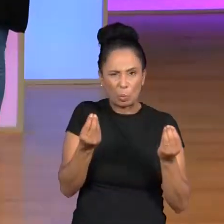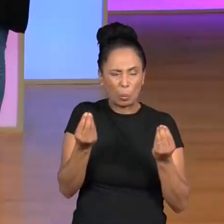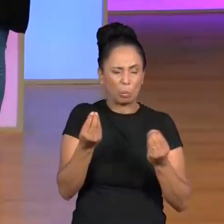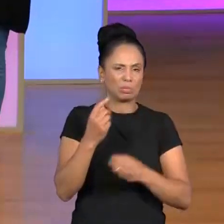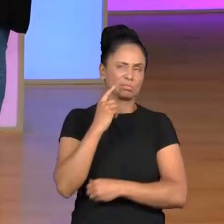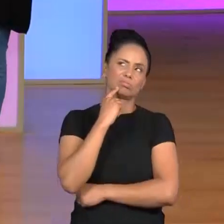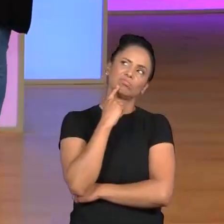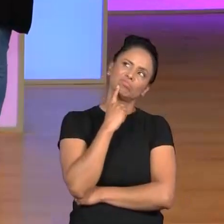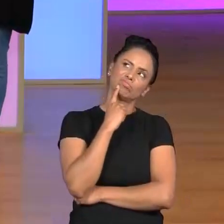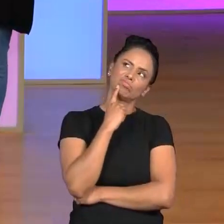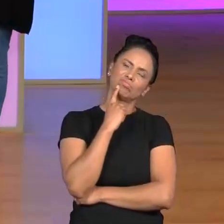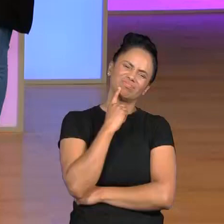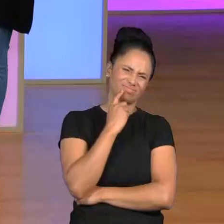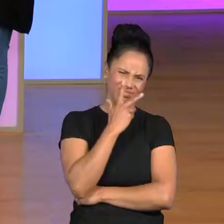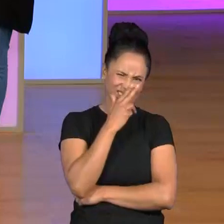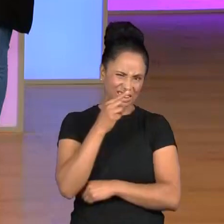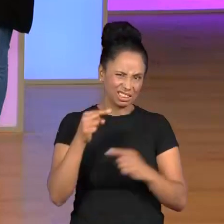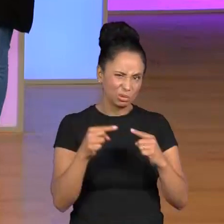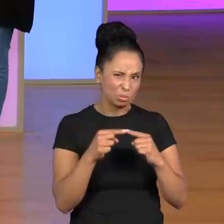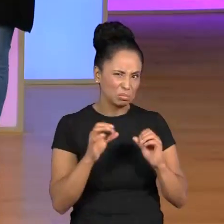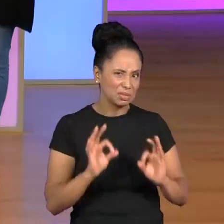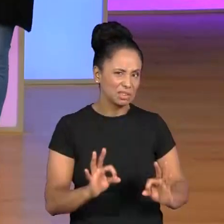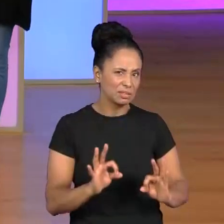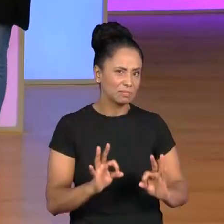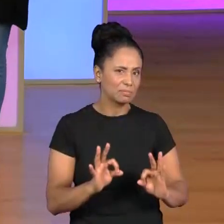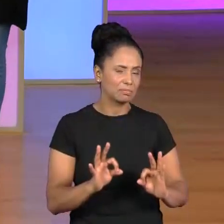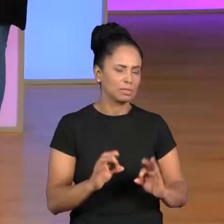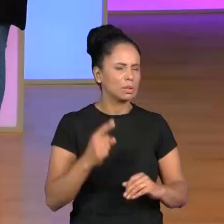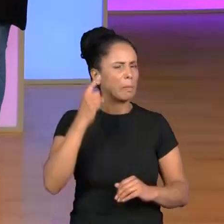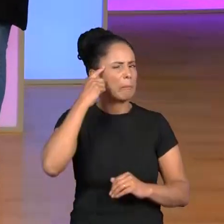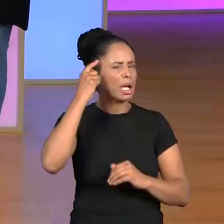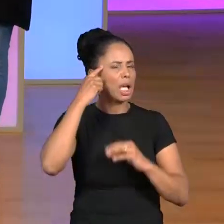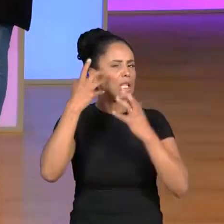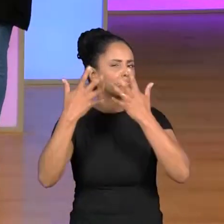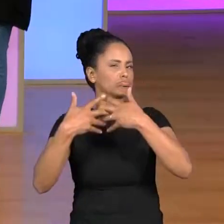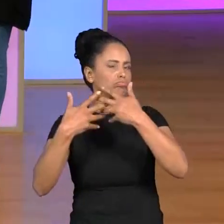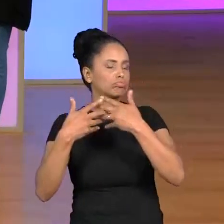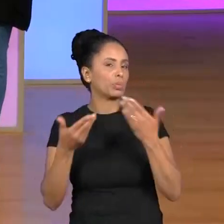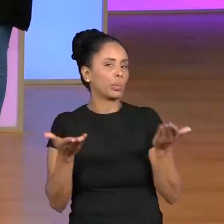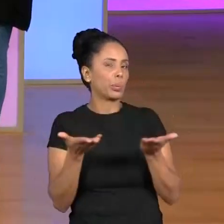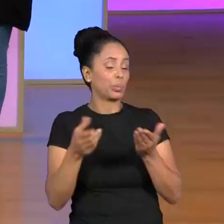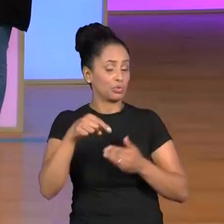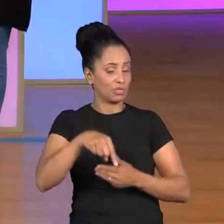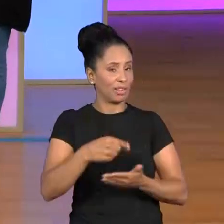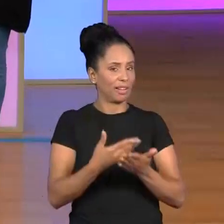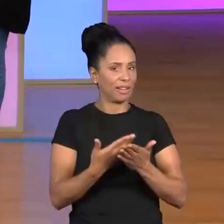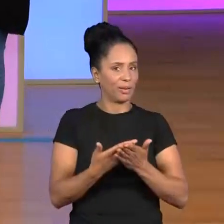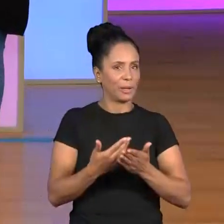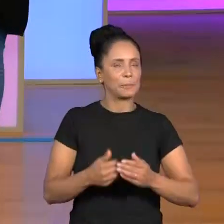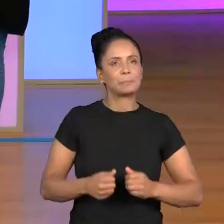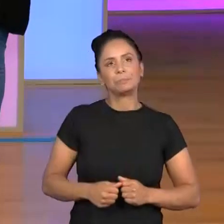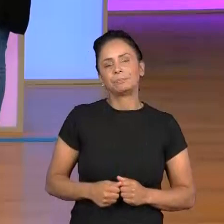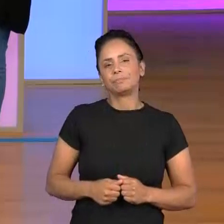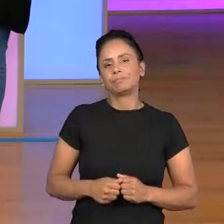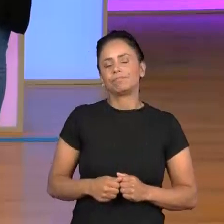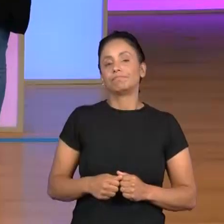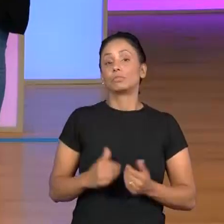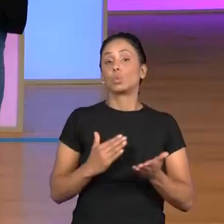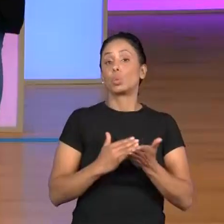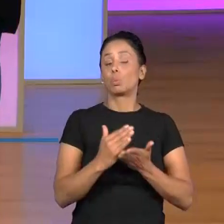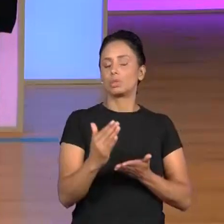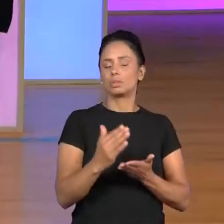si com as sombras? Vamos pensar um pouquinho a respeito na aula de hoje, tá certo? Então, vamos começar